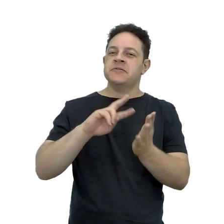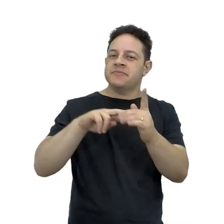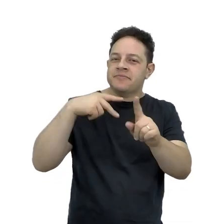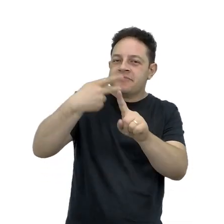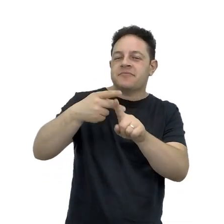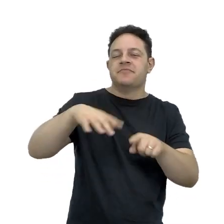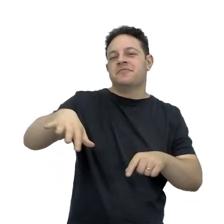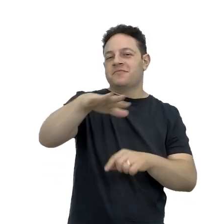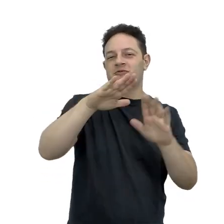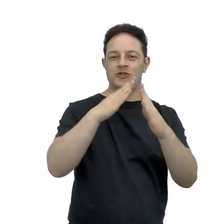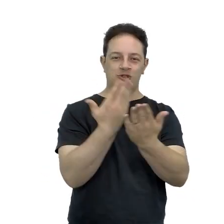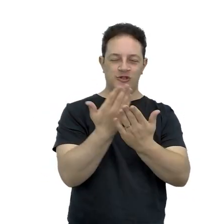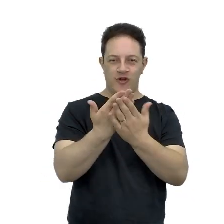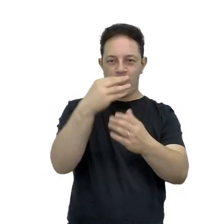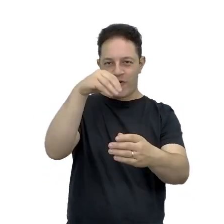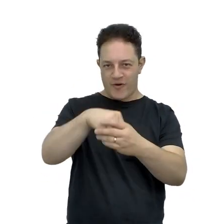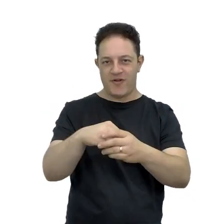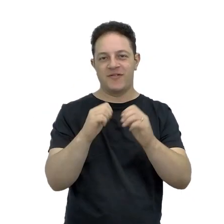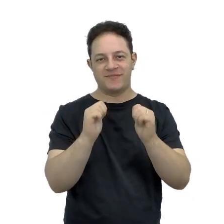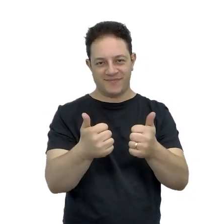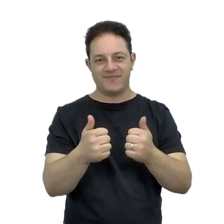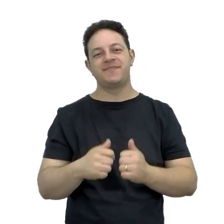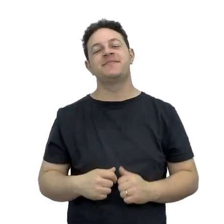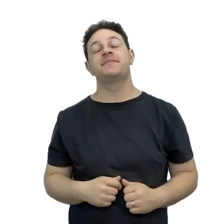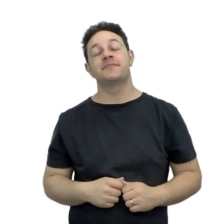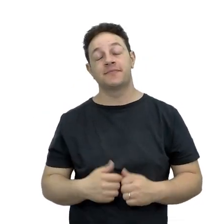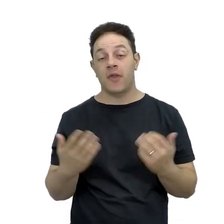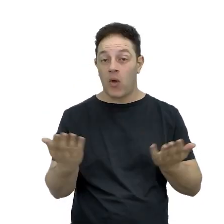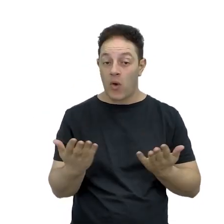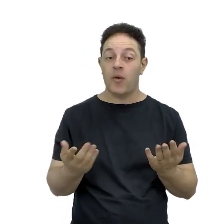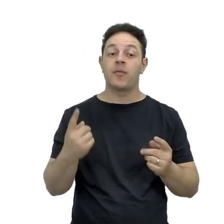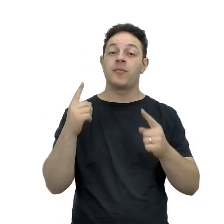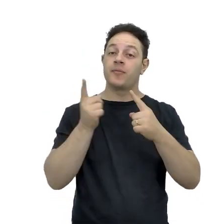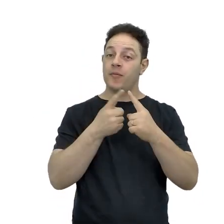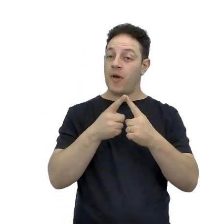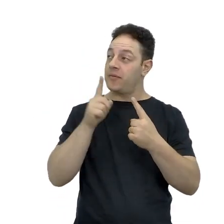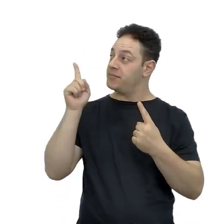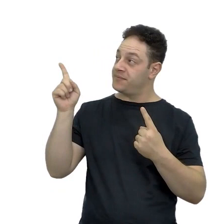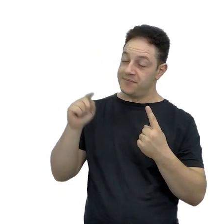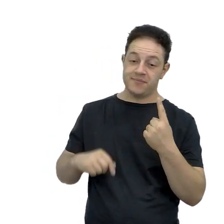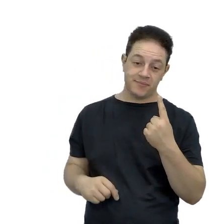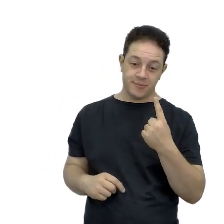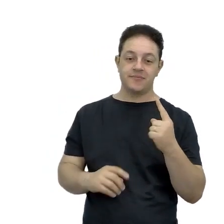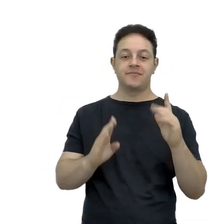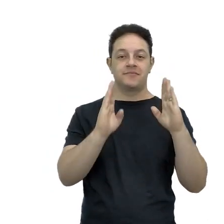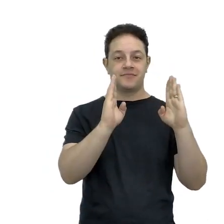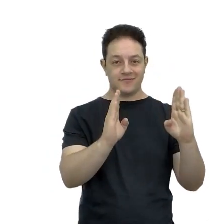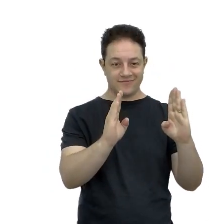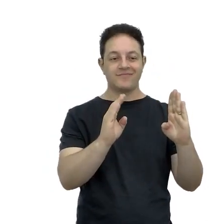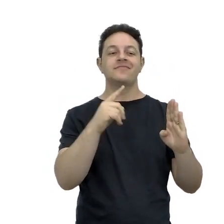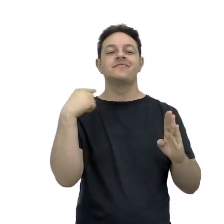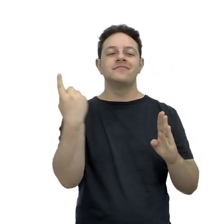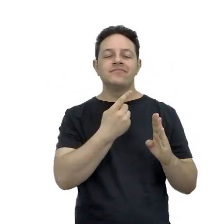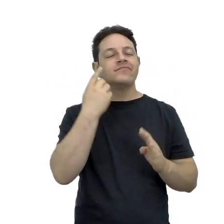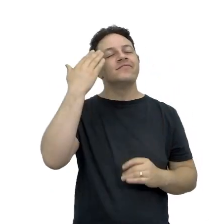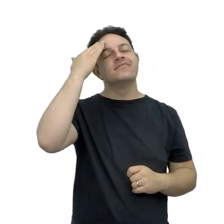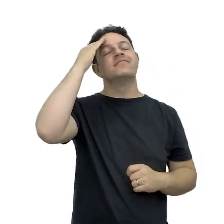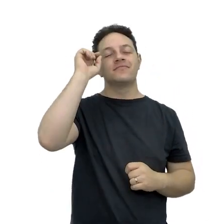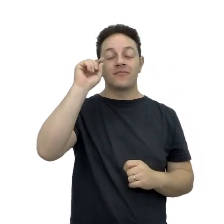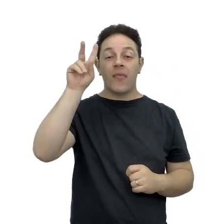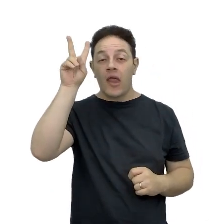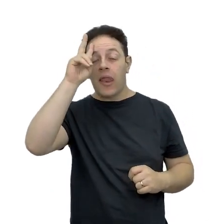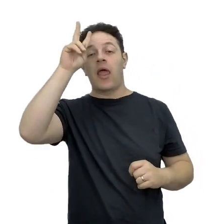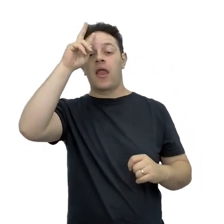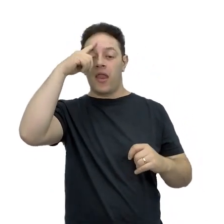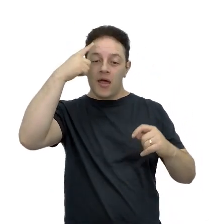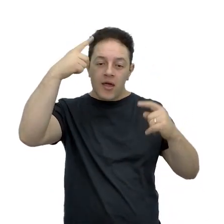de vocês. E vamos para o primeiro momento, onde nós vamos aí